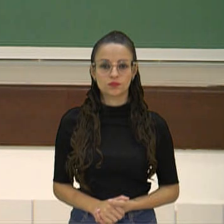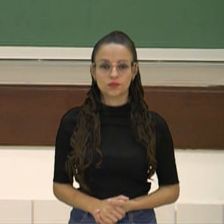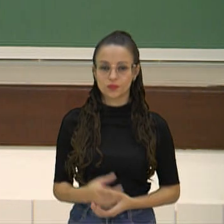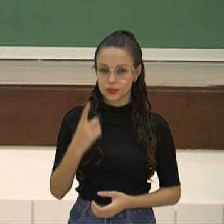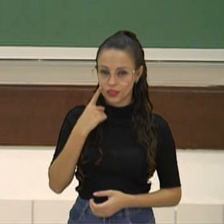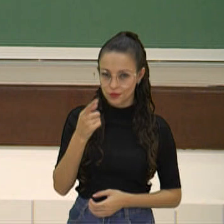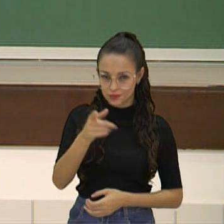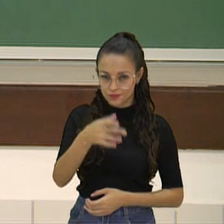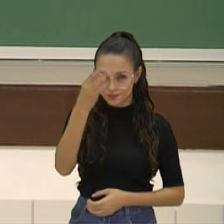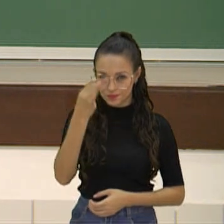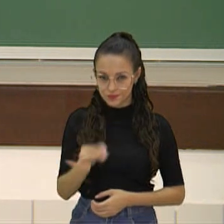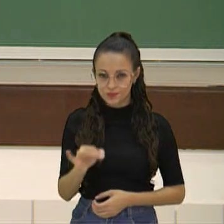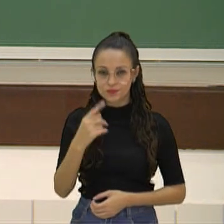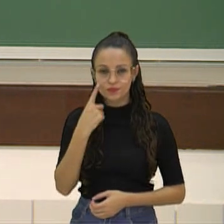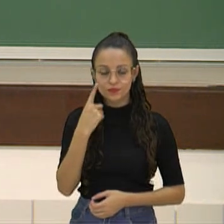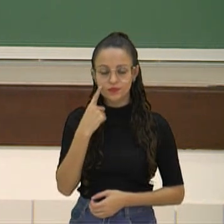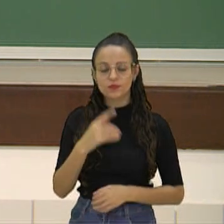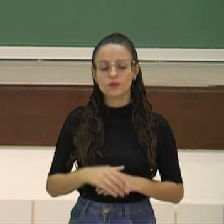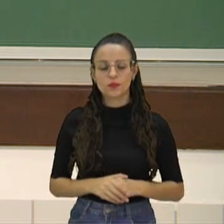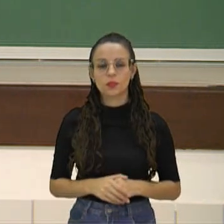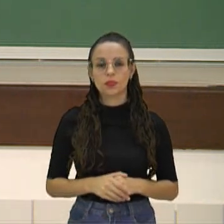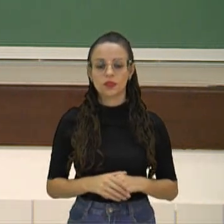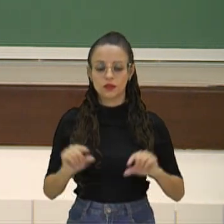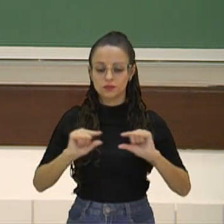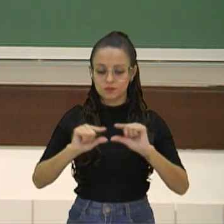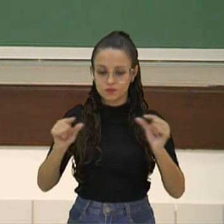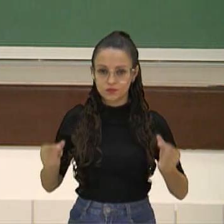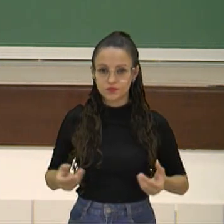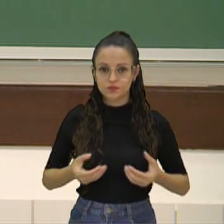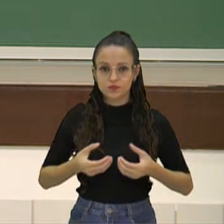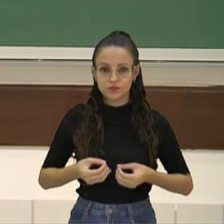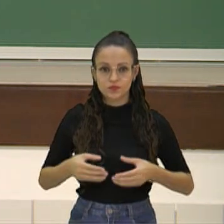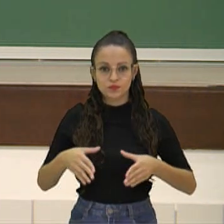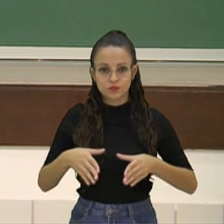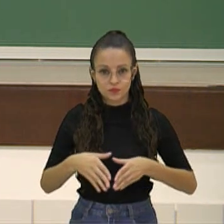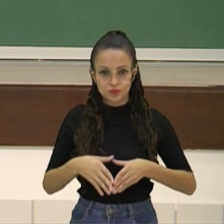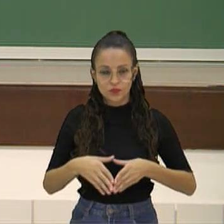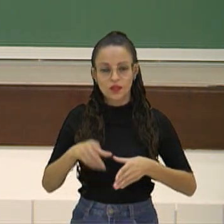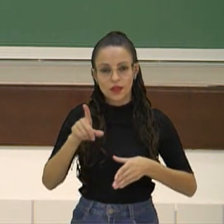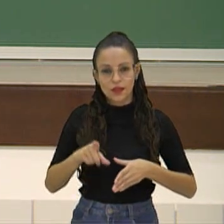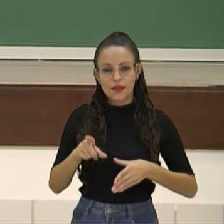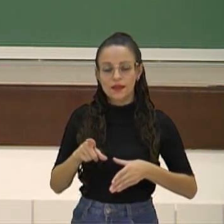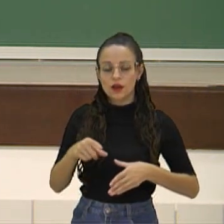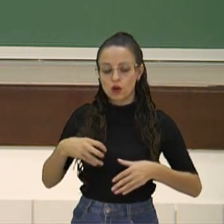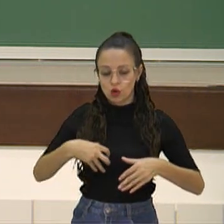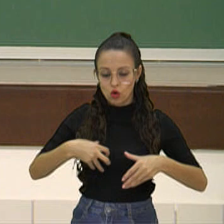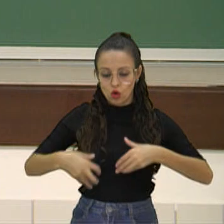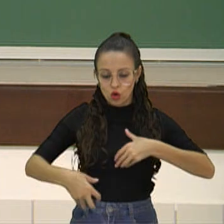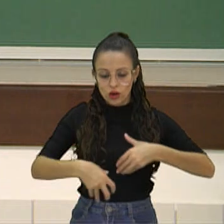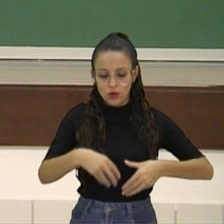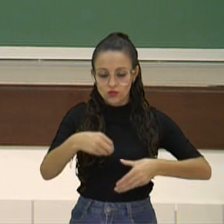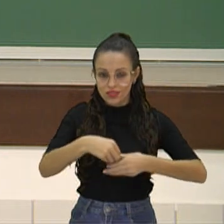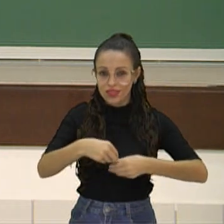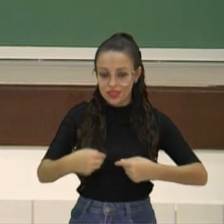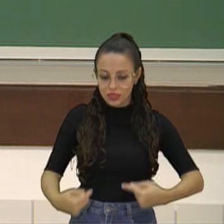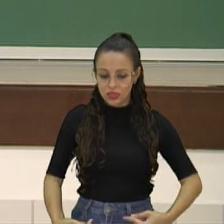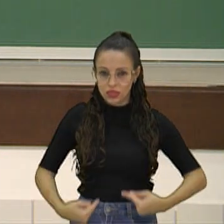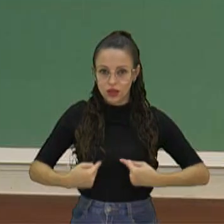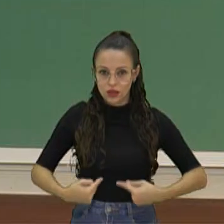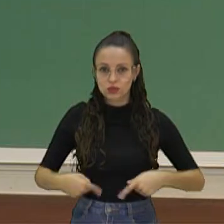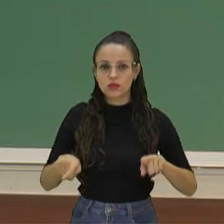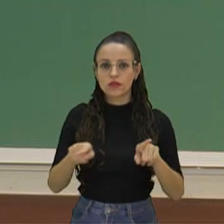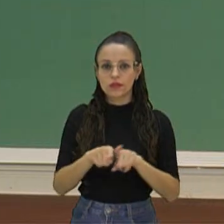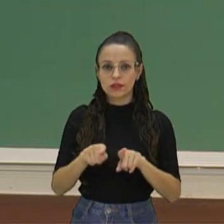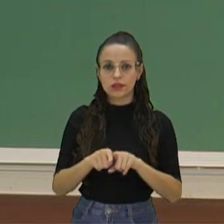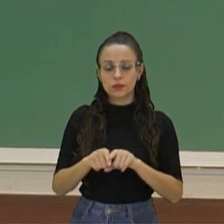Vamos ver se vocês acertaram, gente. O sistema reprodutor ele é formado pelos órgãos internos, que é aqueles que a gente viu que estão, né, alojados dentro do abdômen, e pela